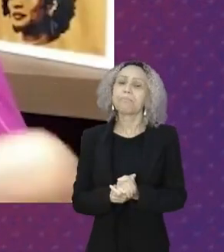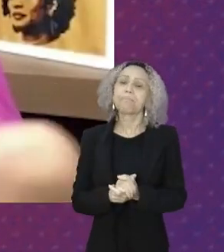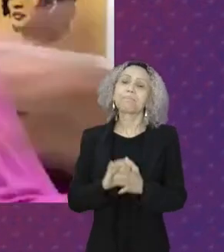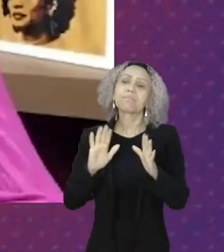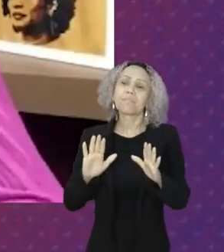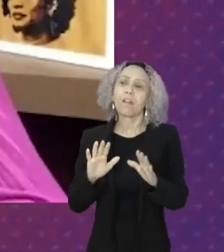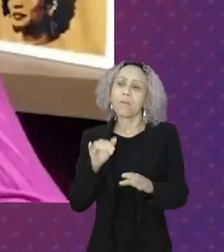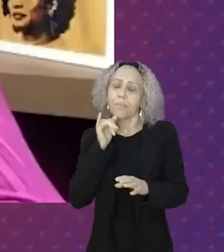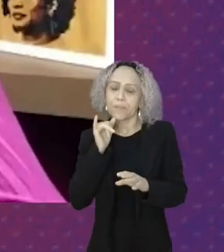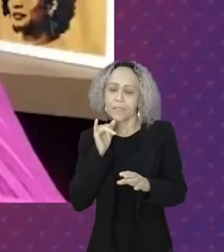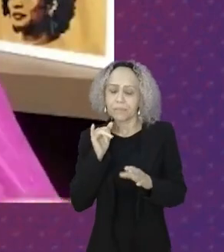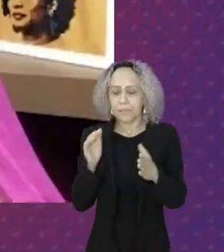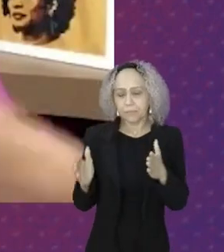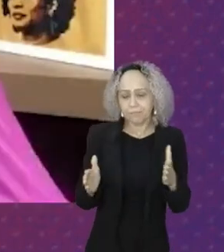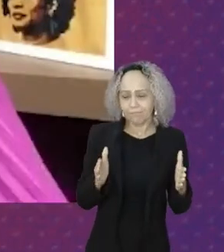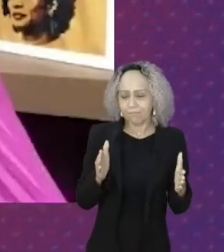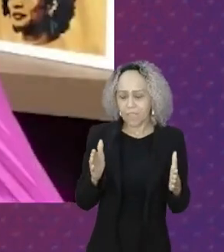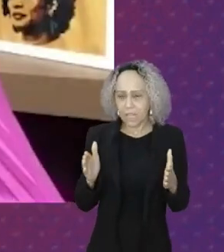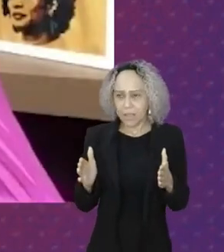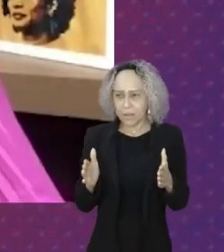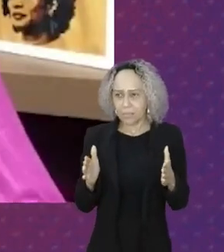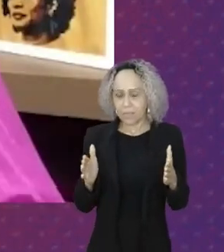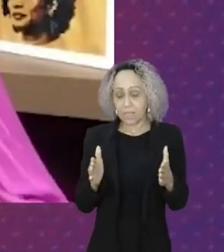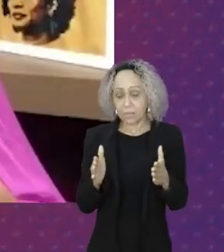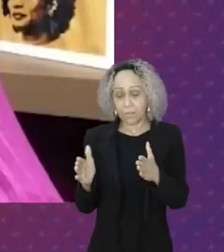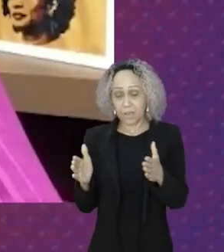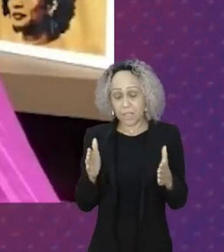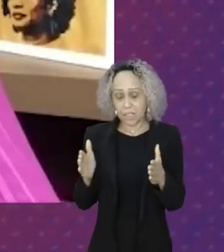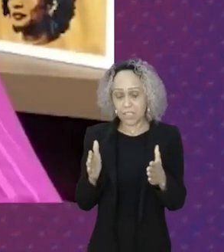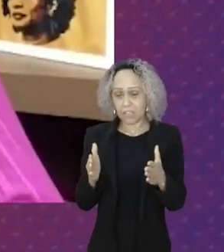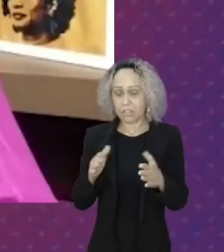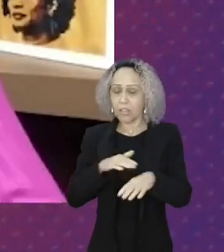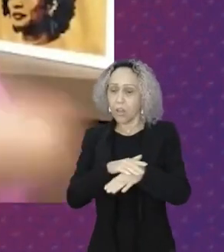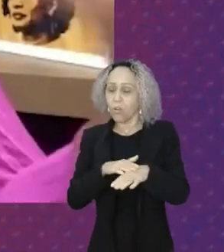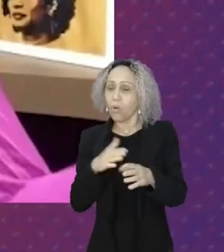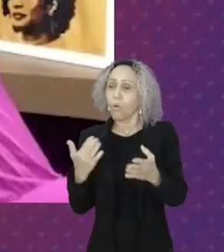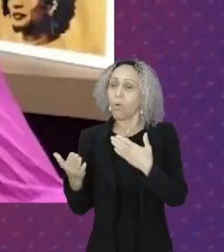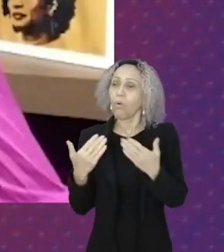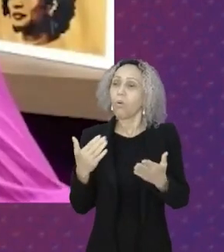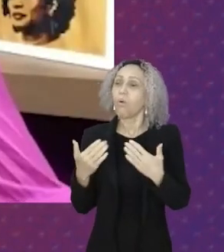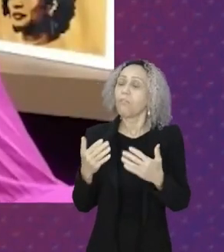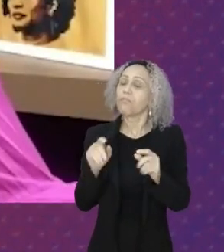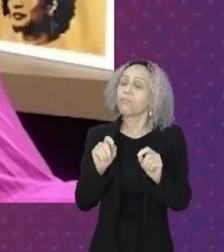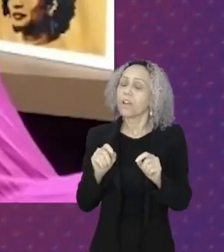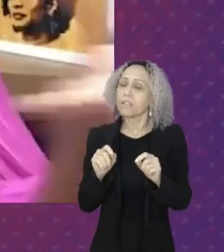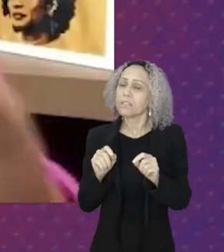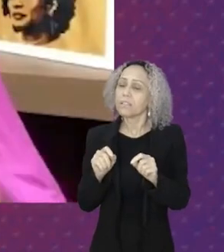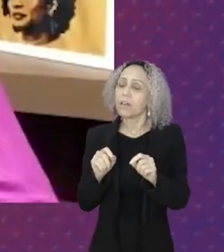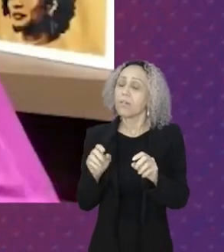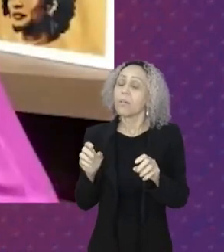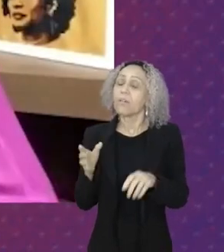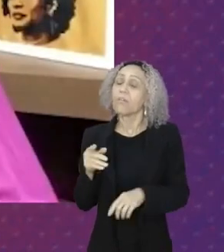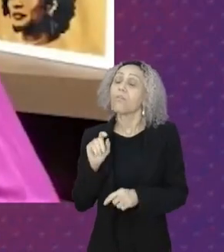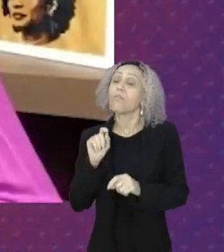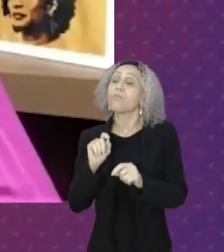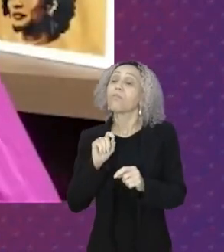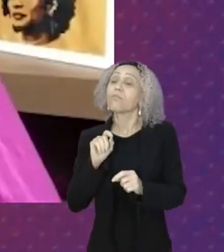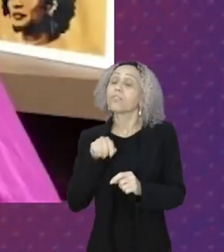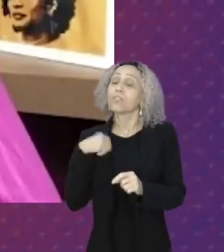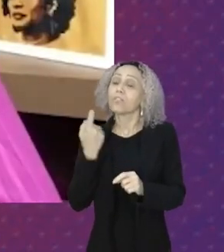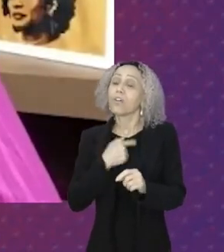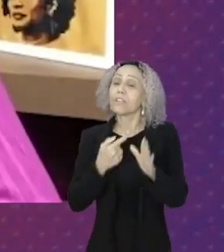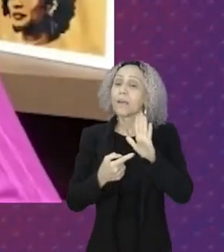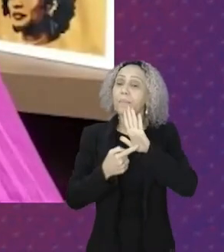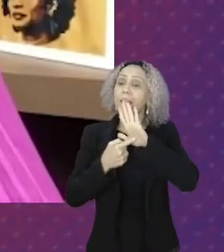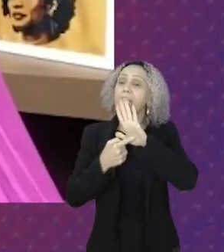nesse ciclo de conversa que a gente abriu aqui, a gente diz que, à luz da campanha nacional, nós apresentamos um